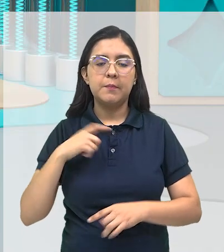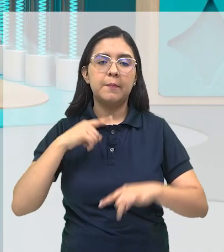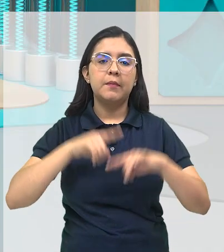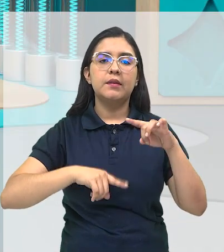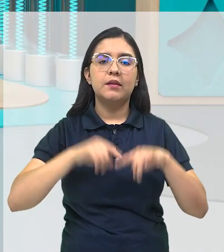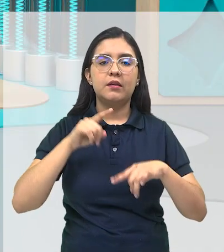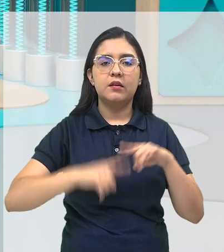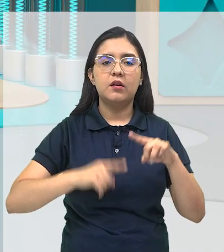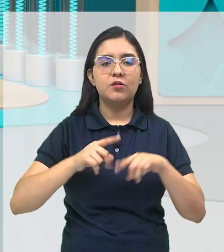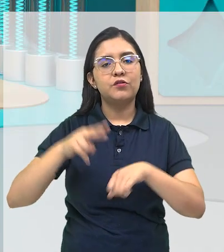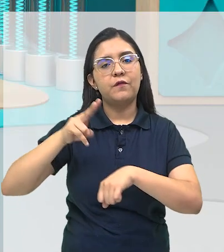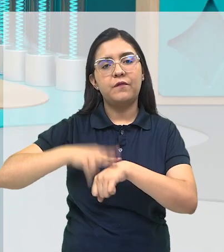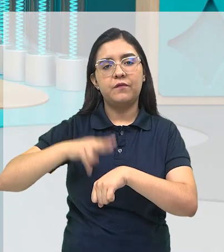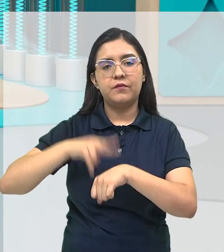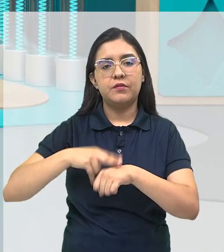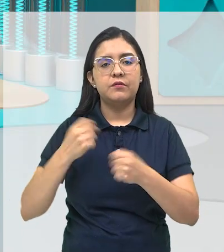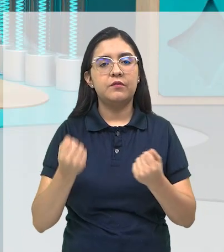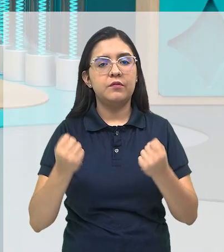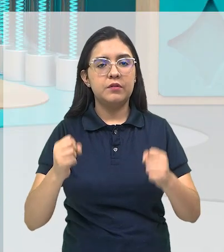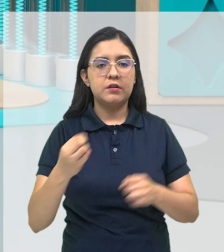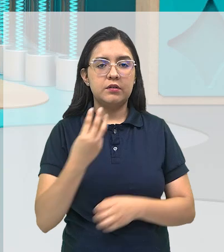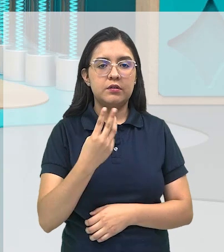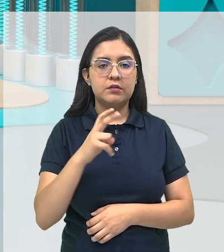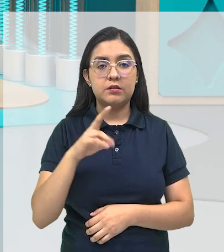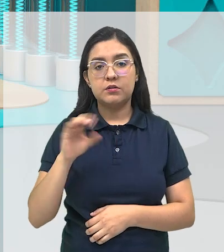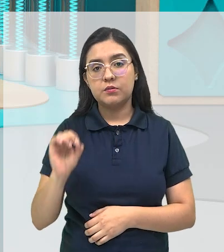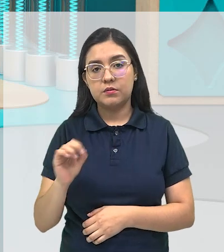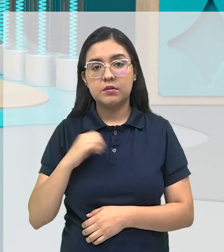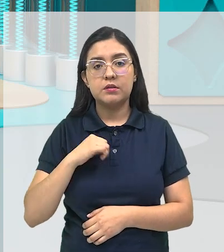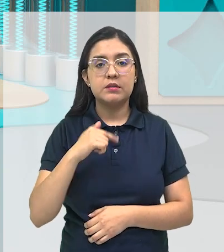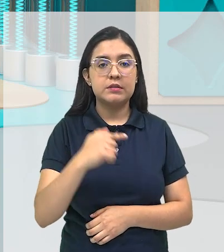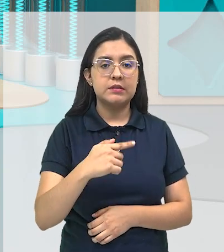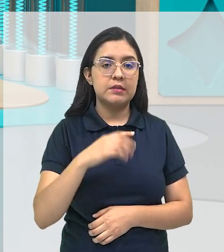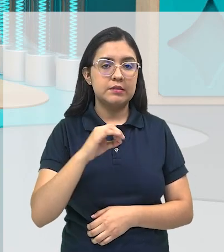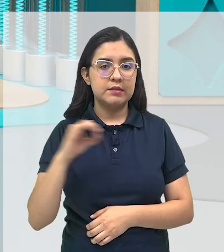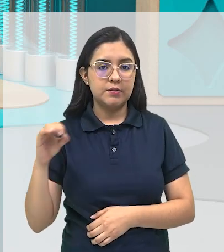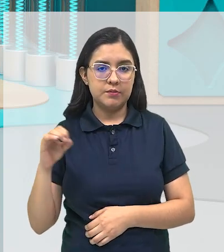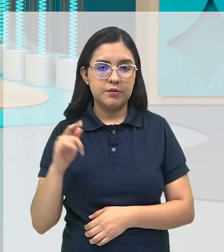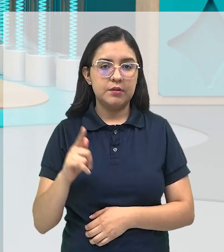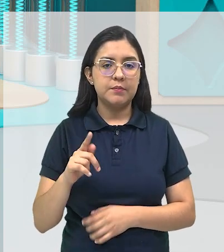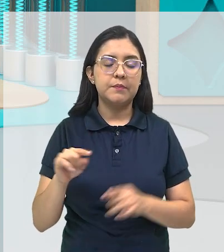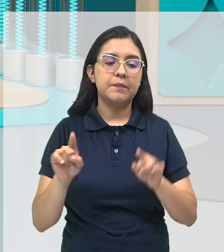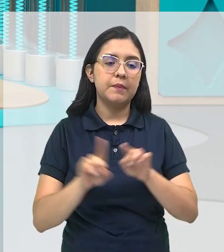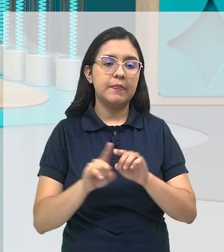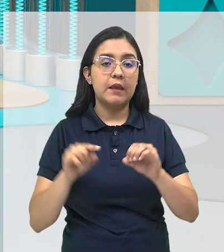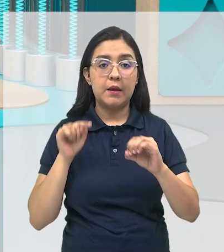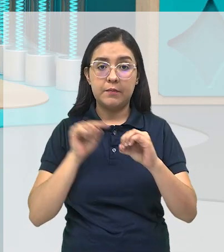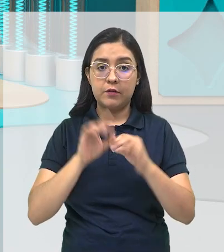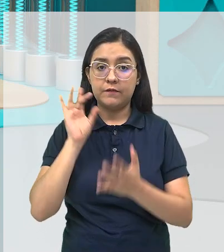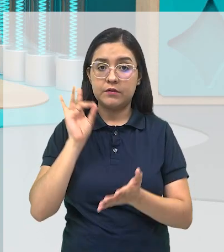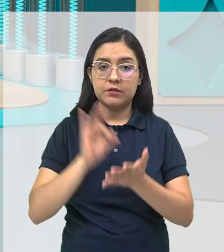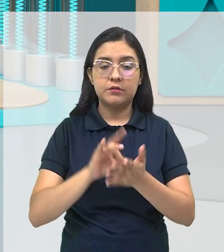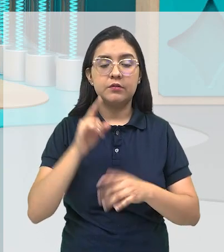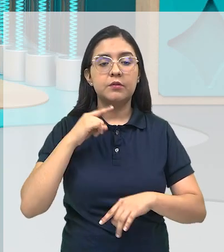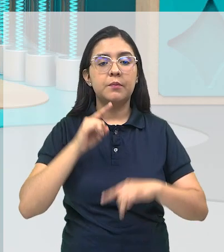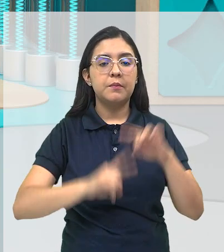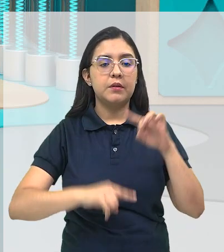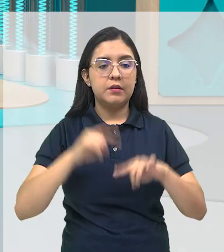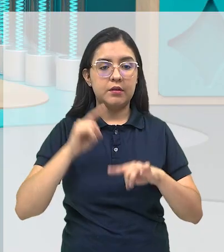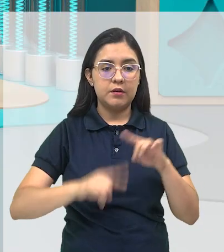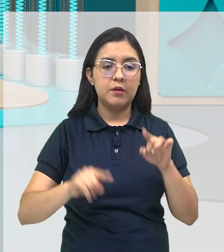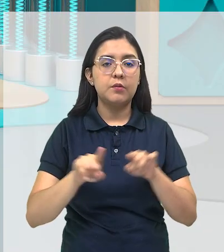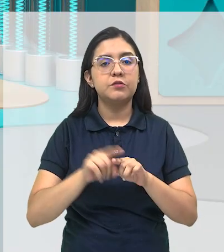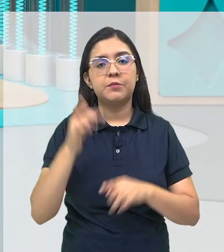de vidro. O peso deles varia ali entre 350 e 700 gramas. A bola oficial ela é feita de cortiça